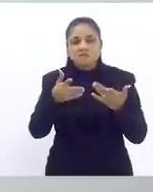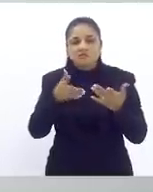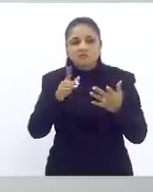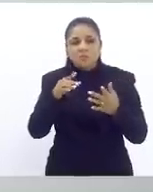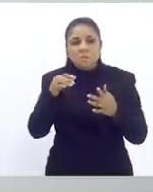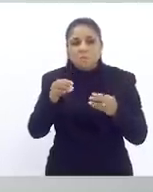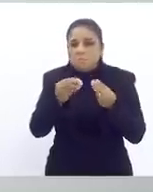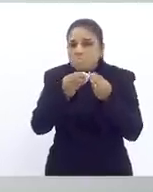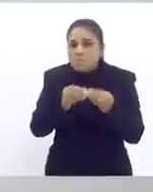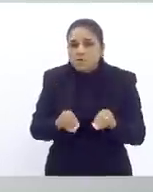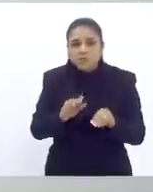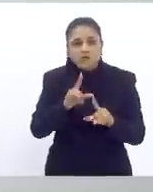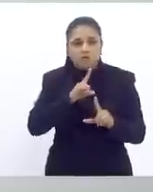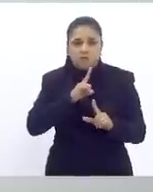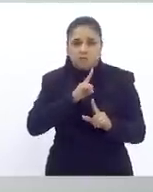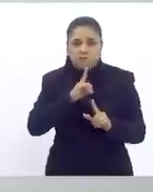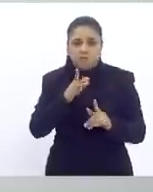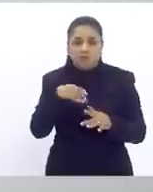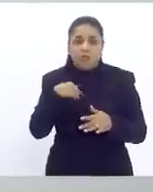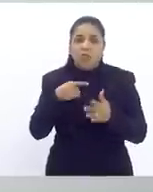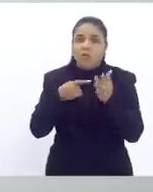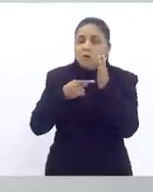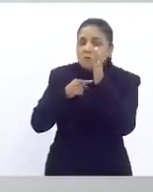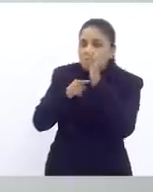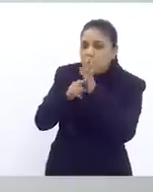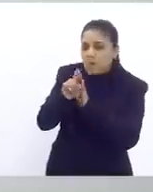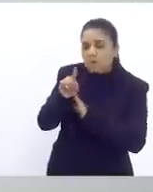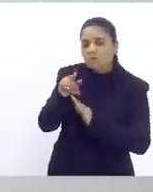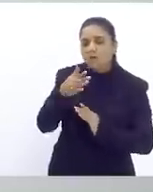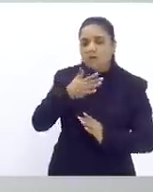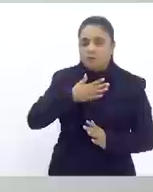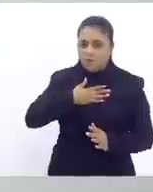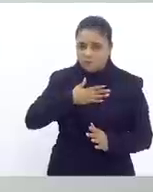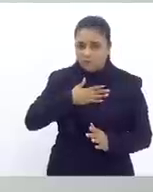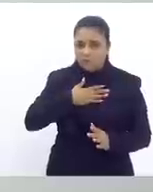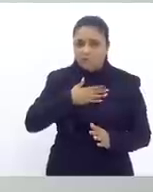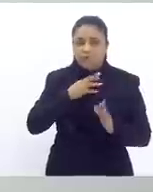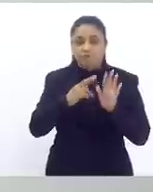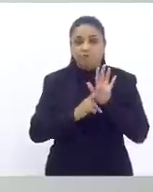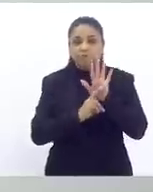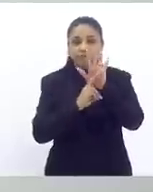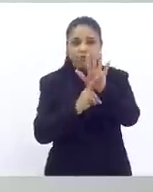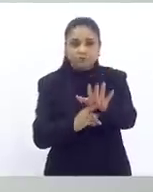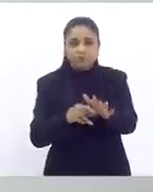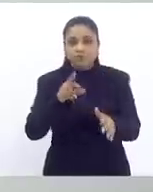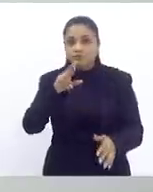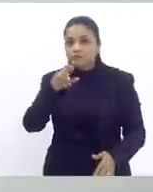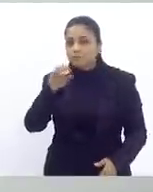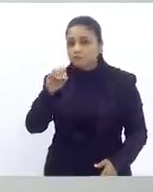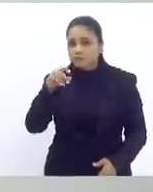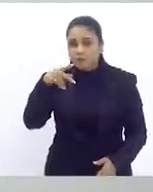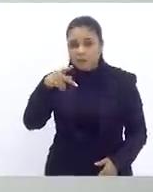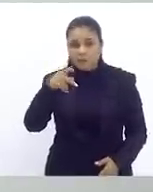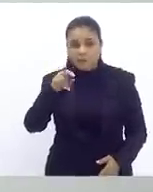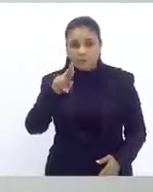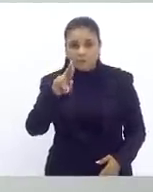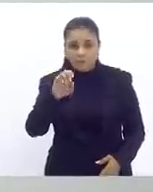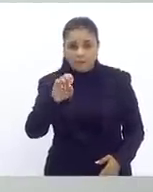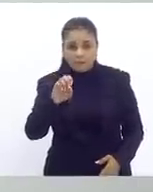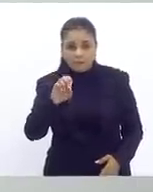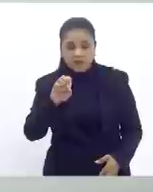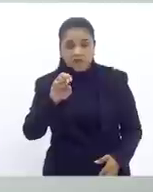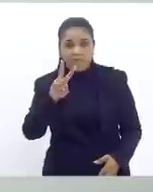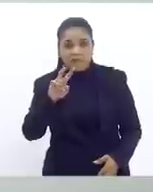isso requer uma urgência e eu gostaria então de perguntar para o representante do Rio previdência Quais são os órgãos